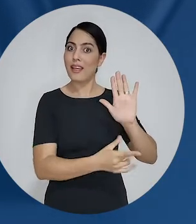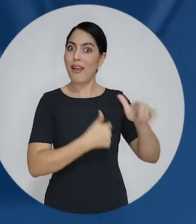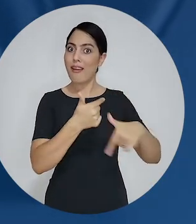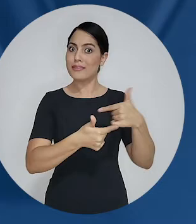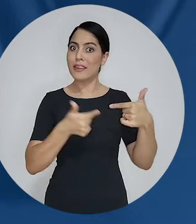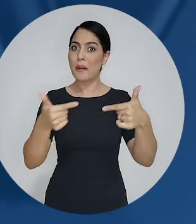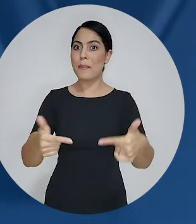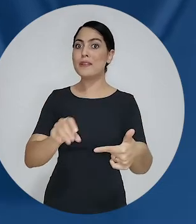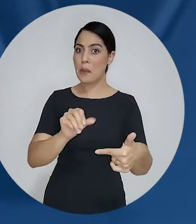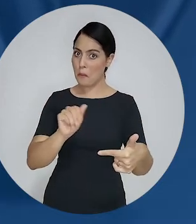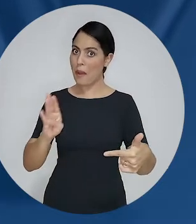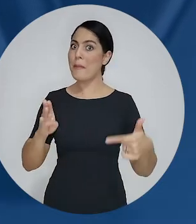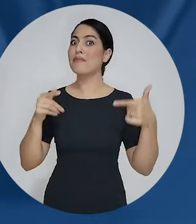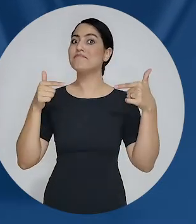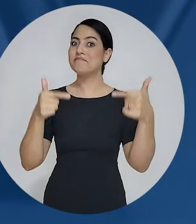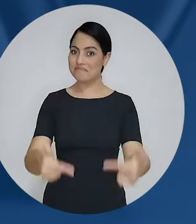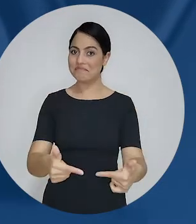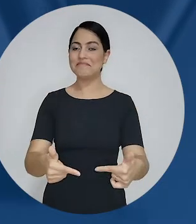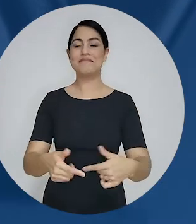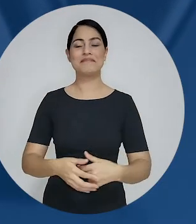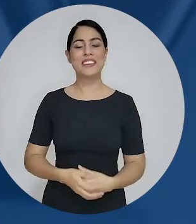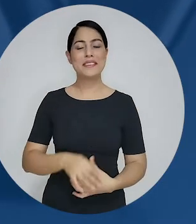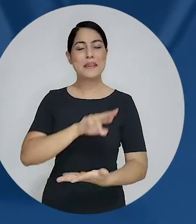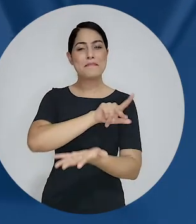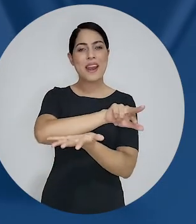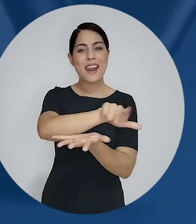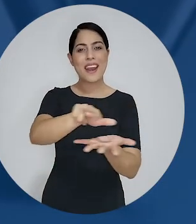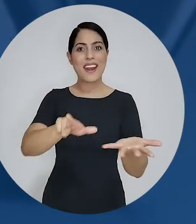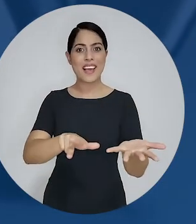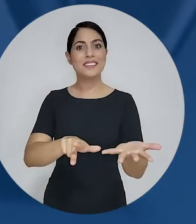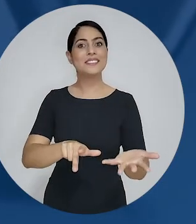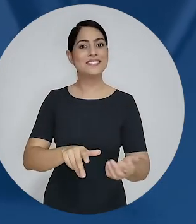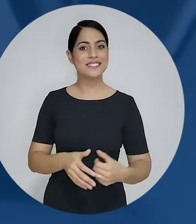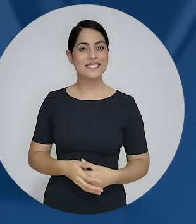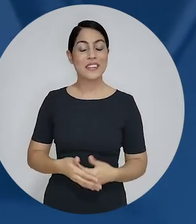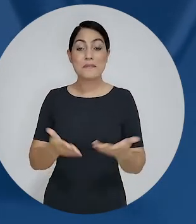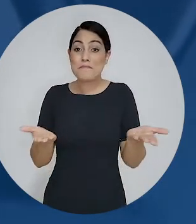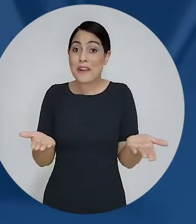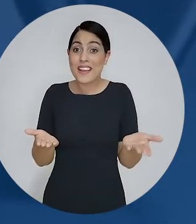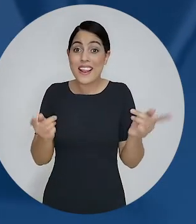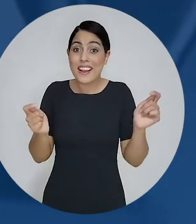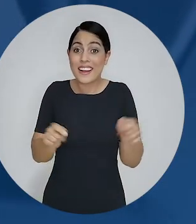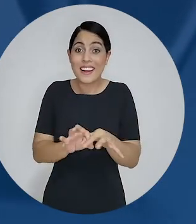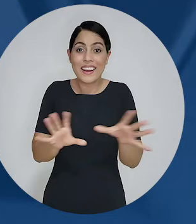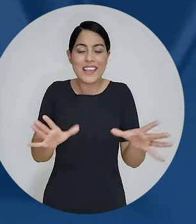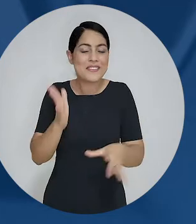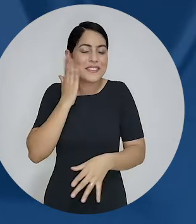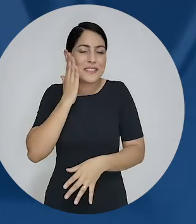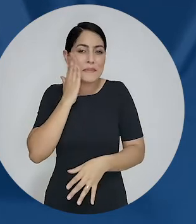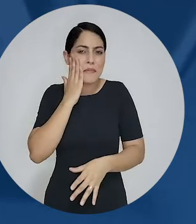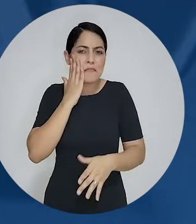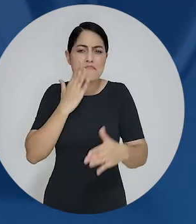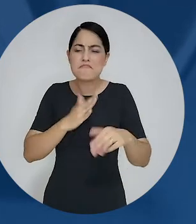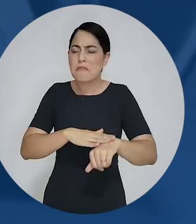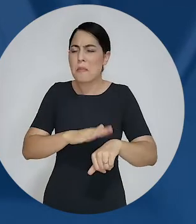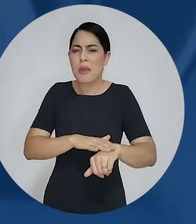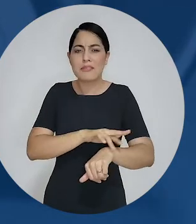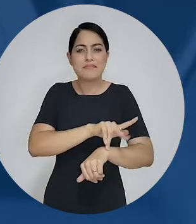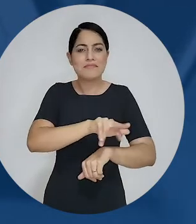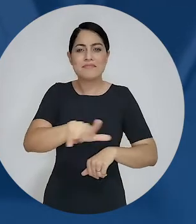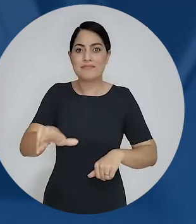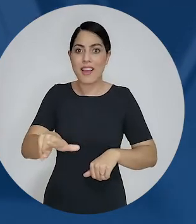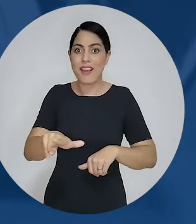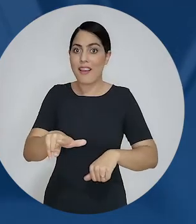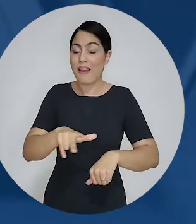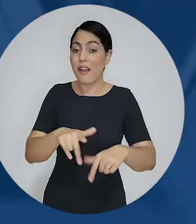destaques de cada dia de trabalho da Ordem dos Advogados do Brasil e muito mais. Saiba de tudo, a qualquer hora